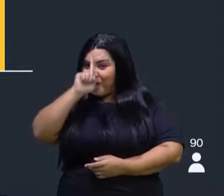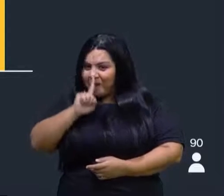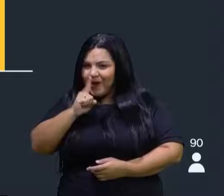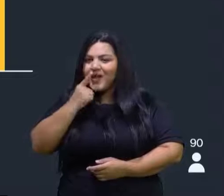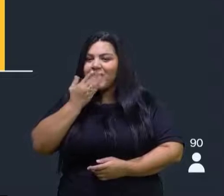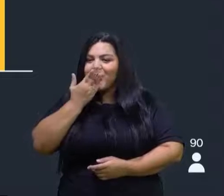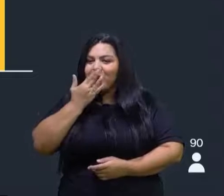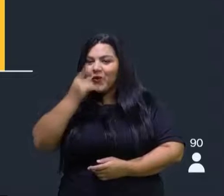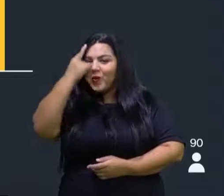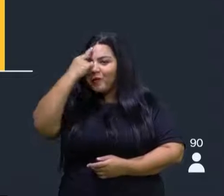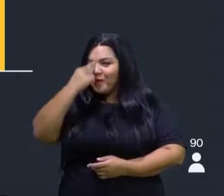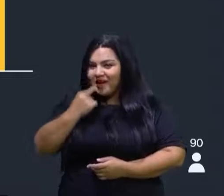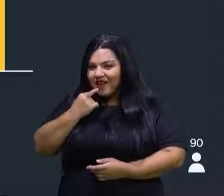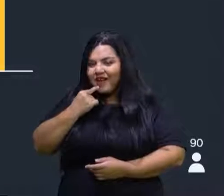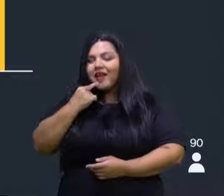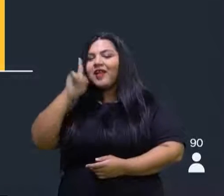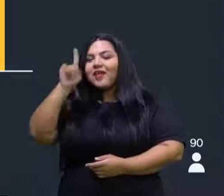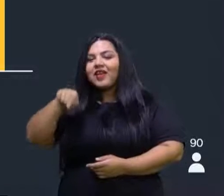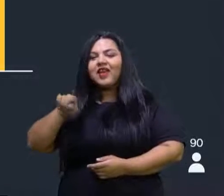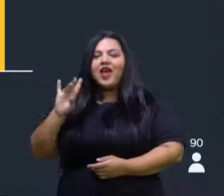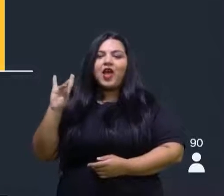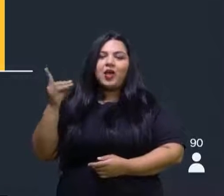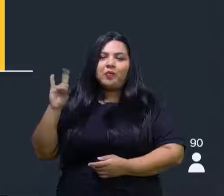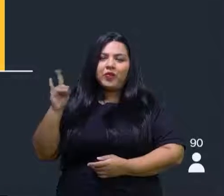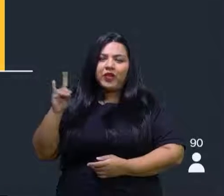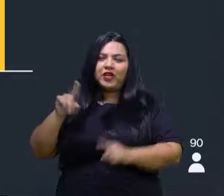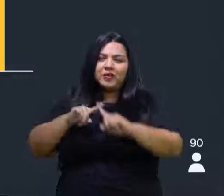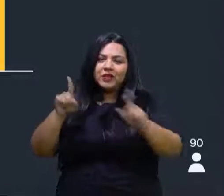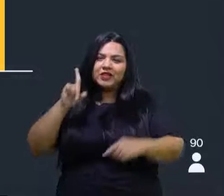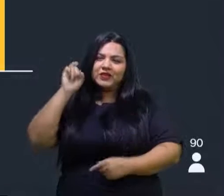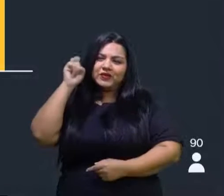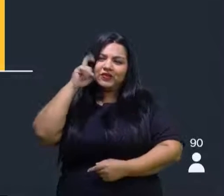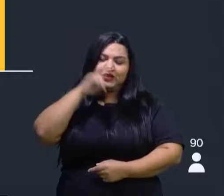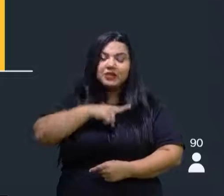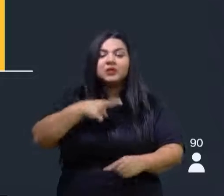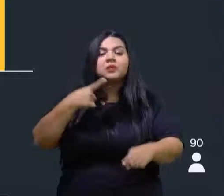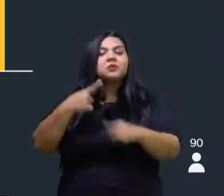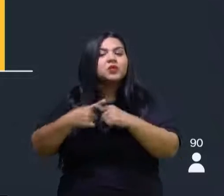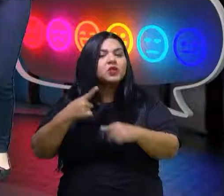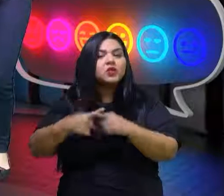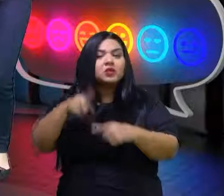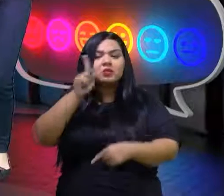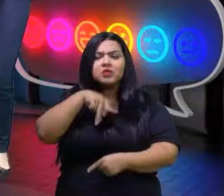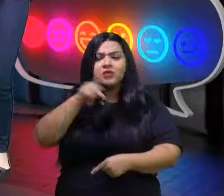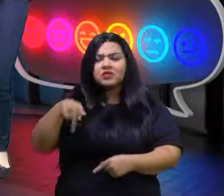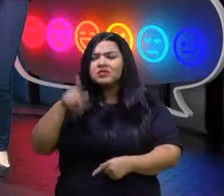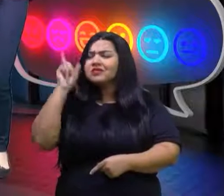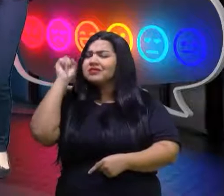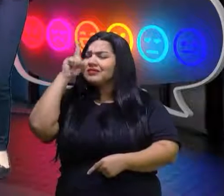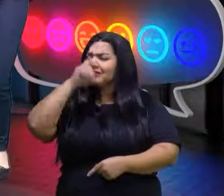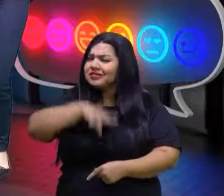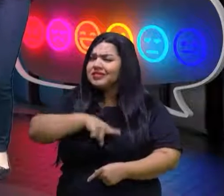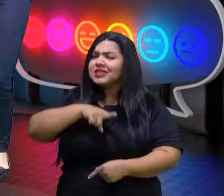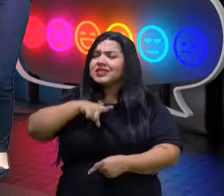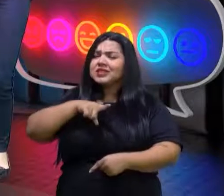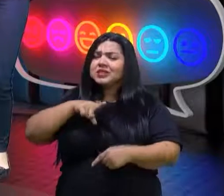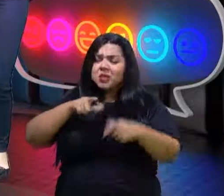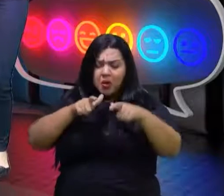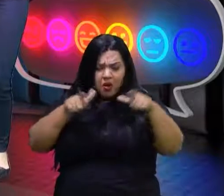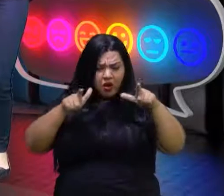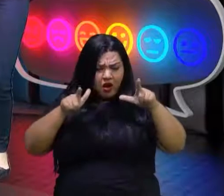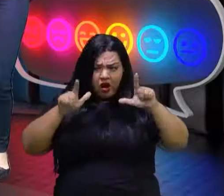Bolívia. Muito bem para vocês aí, só que estava difícil, né? Por que, professora? Está muito difícil. A gente está vendo só